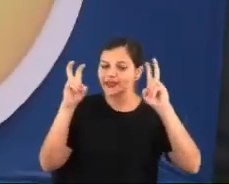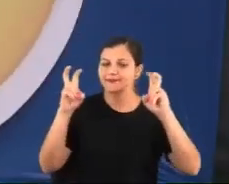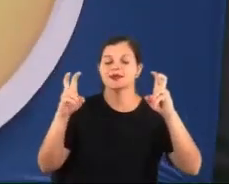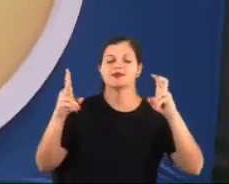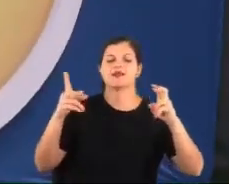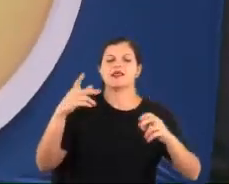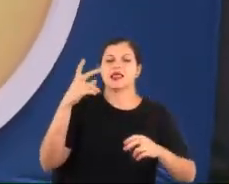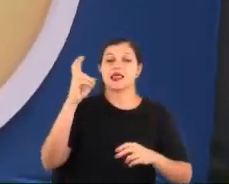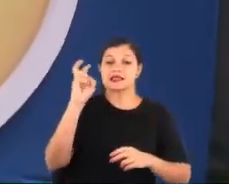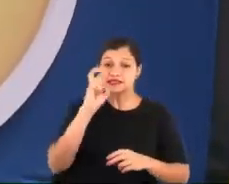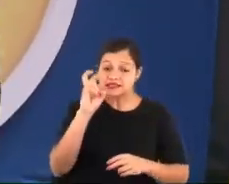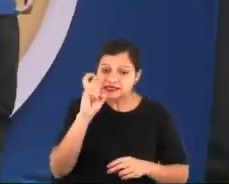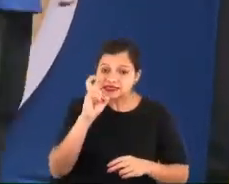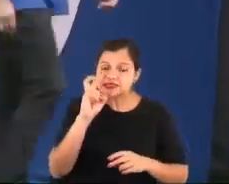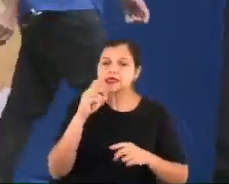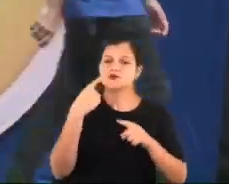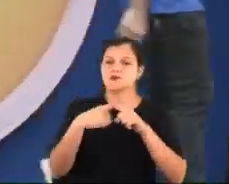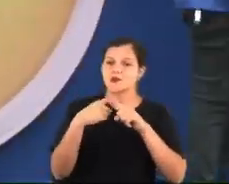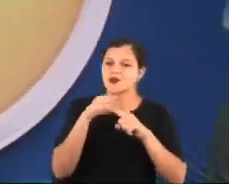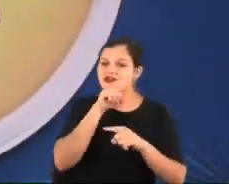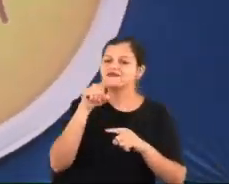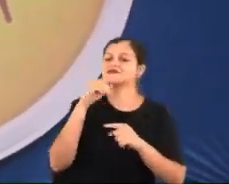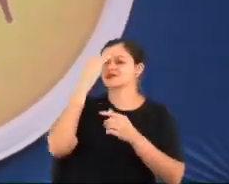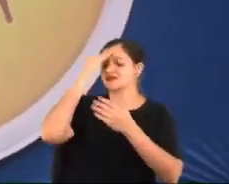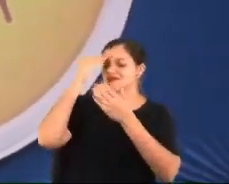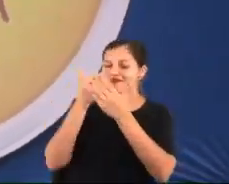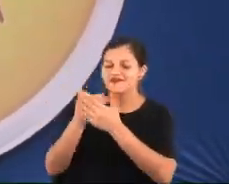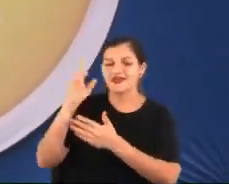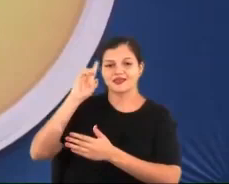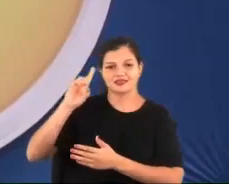confiar em Deus. Pastor Tony, é com você agora.